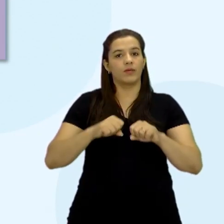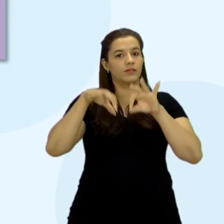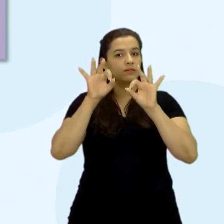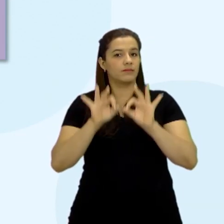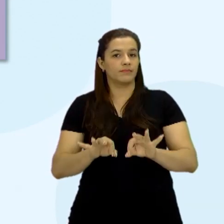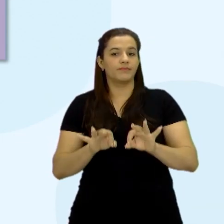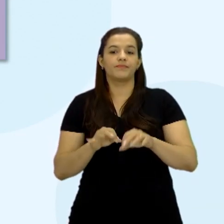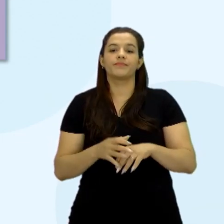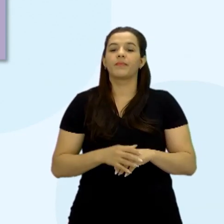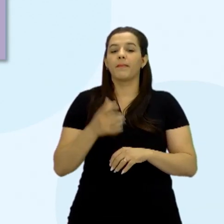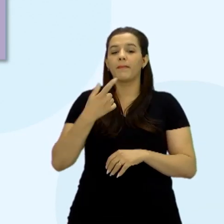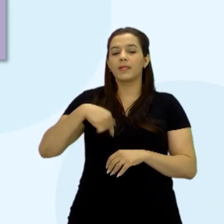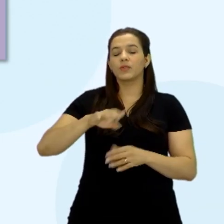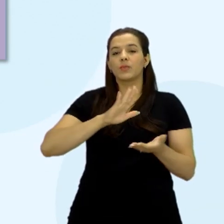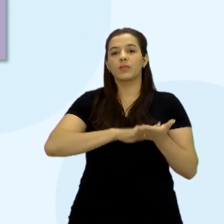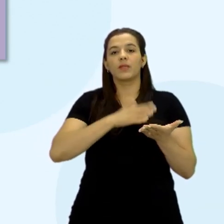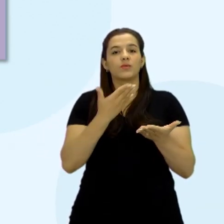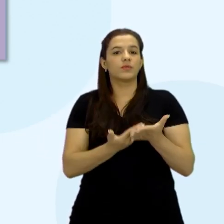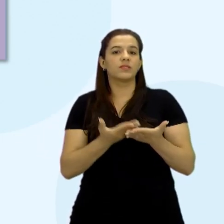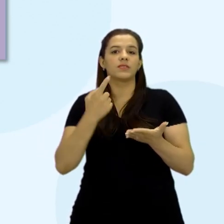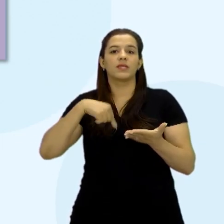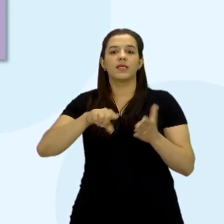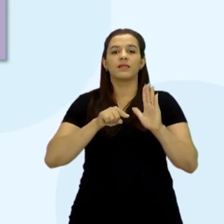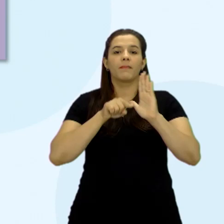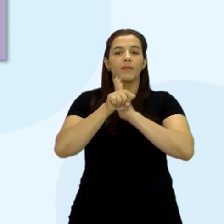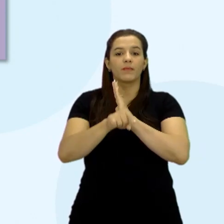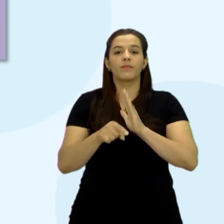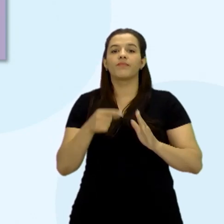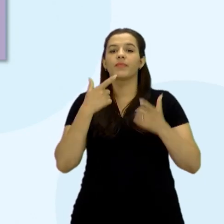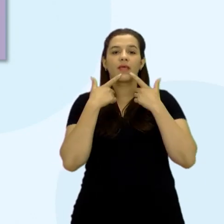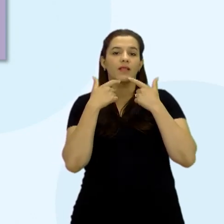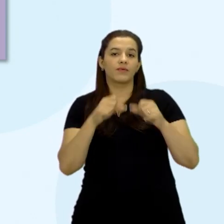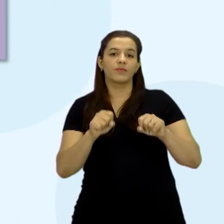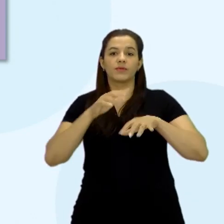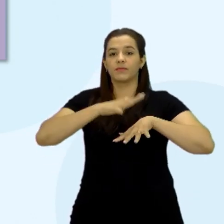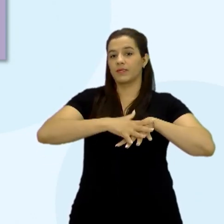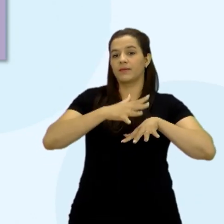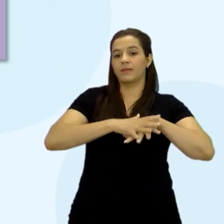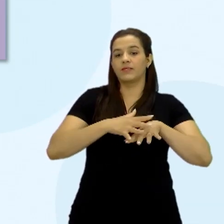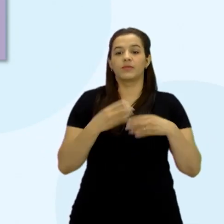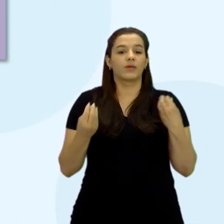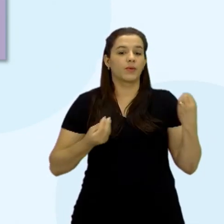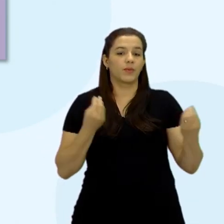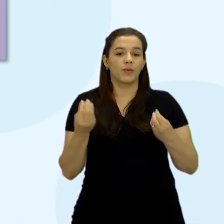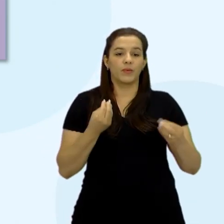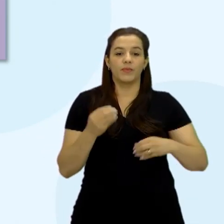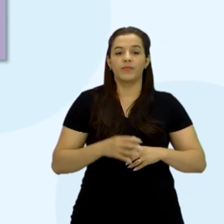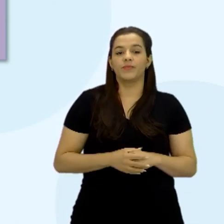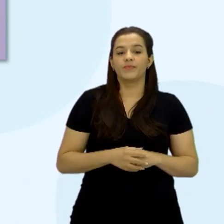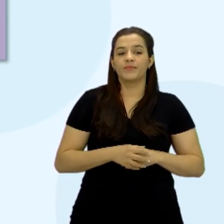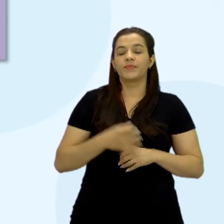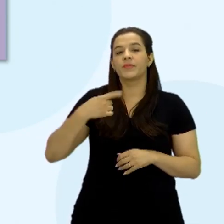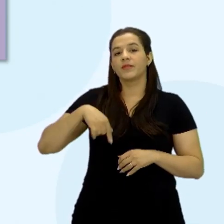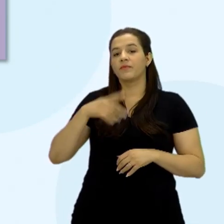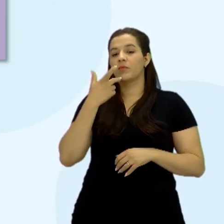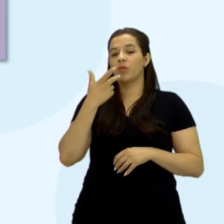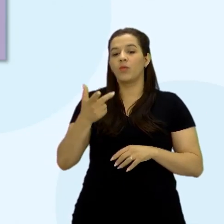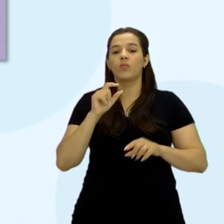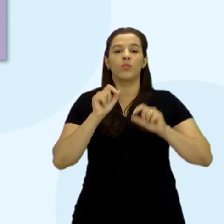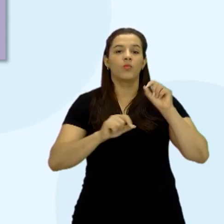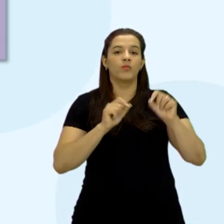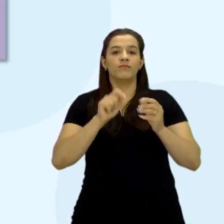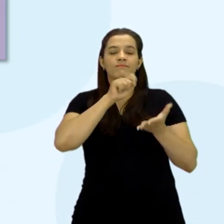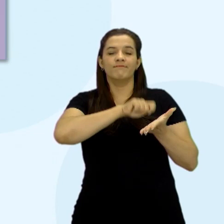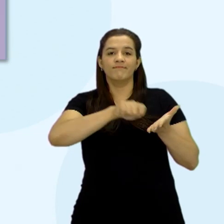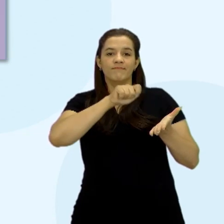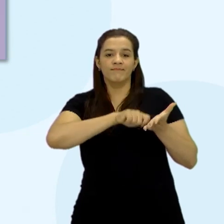ser traduzidas essas perguntas ou afirmações na linguagem matemática? Né? Então, o que está sendo feito? Está, né, sendo escrito